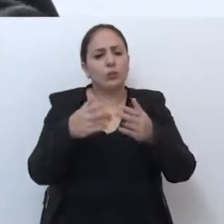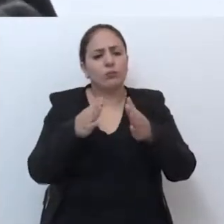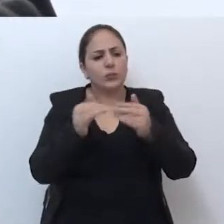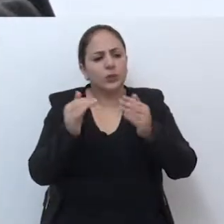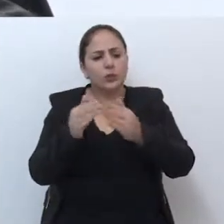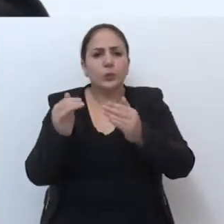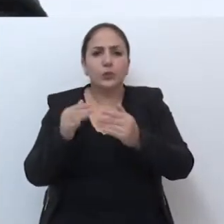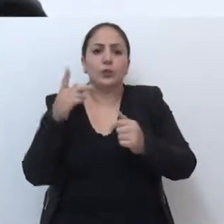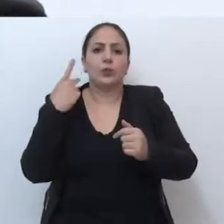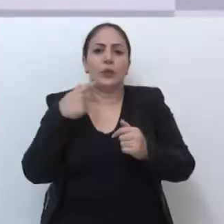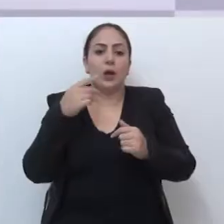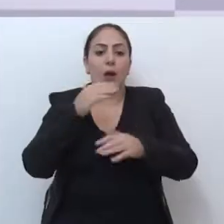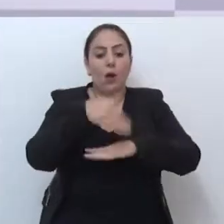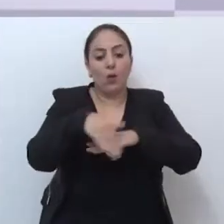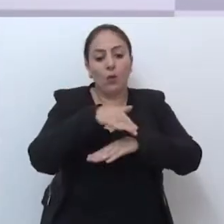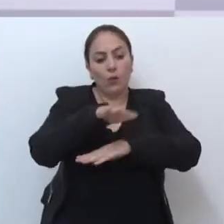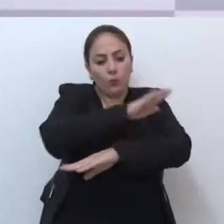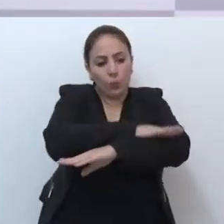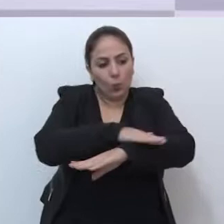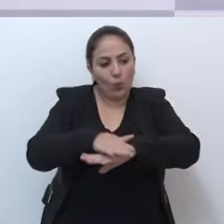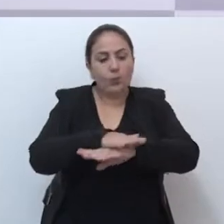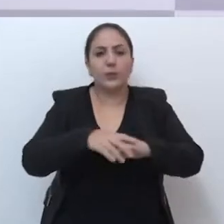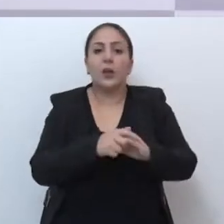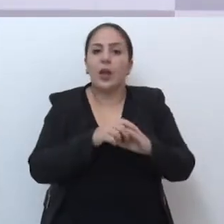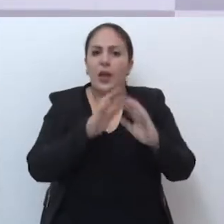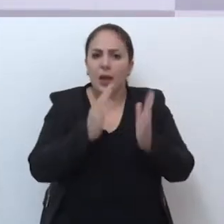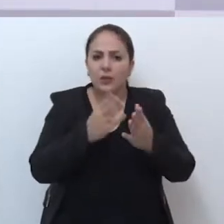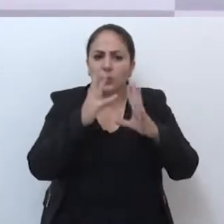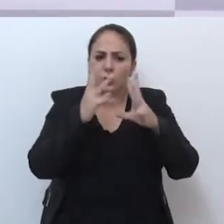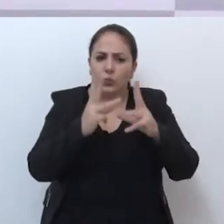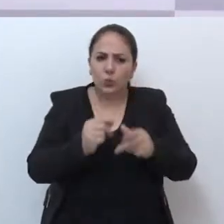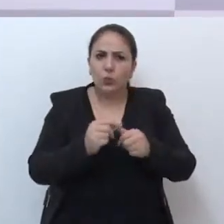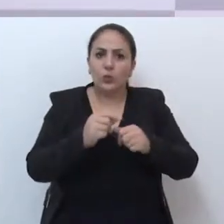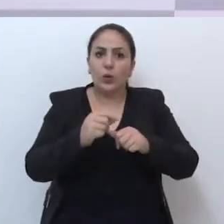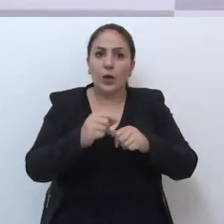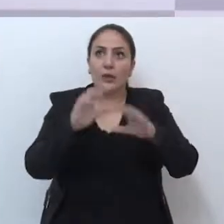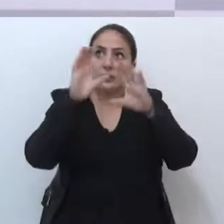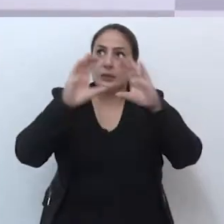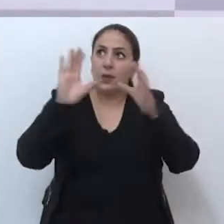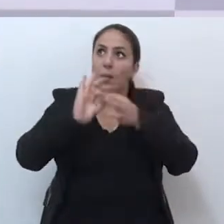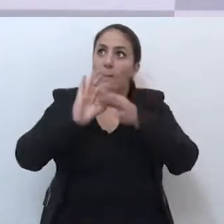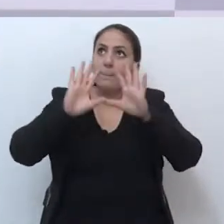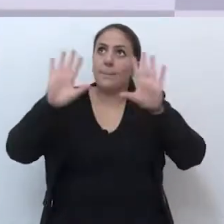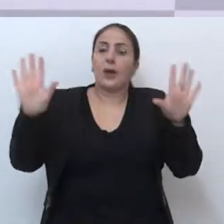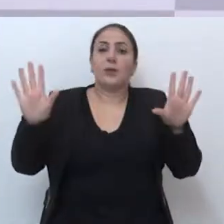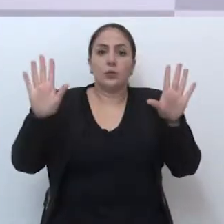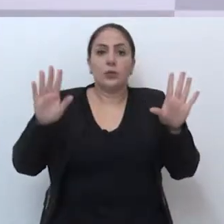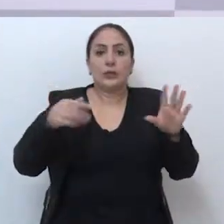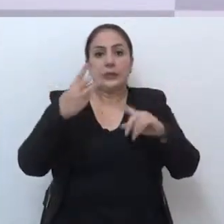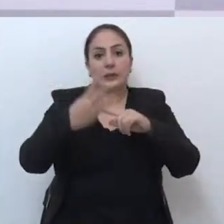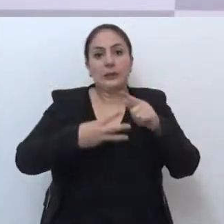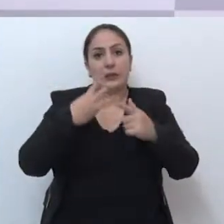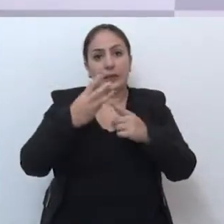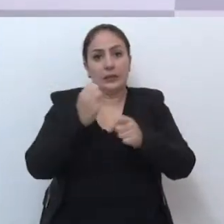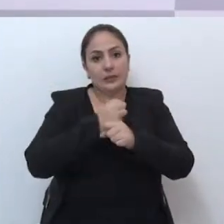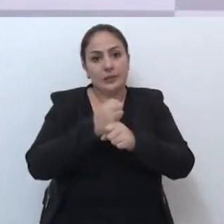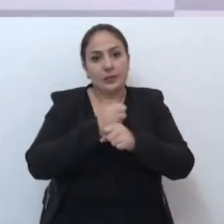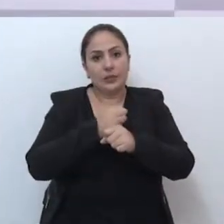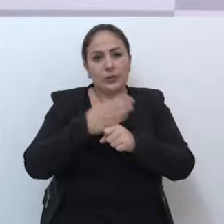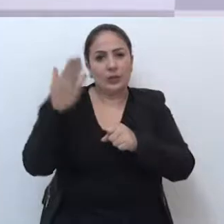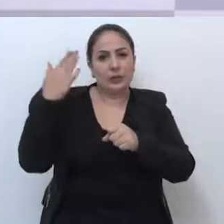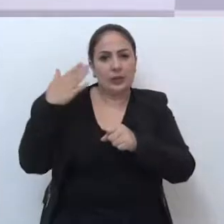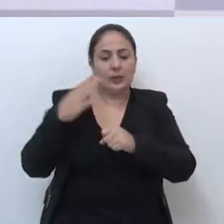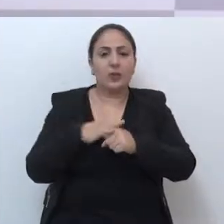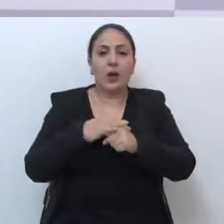rua foi asfaltada. Era esgoto a céu aberto há cerca de 3 anos atrás, né? Mas a obra começou